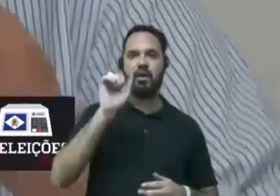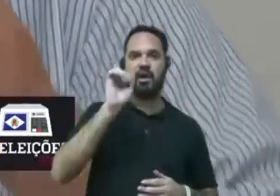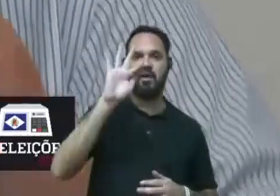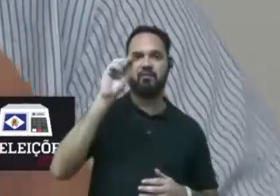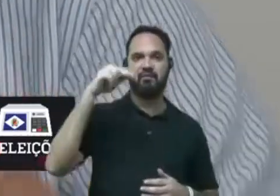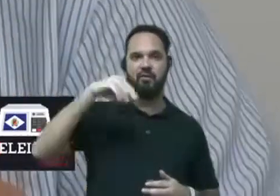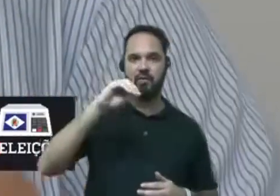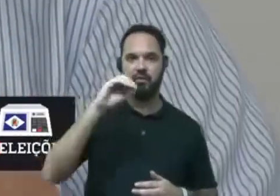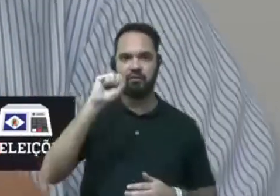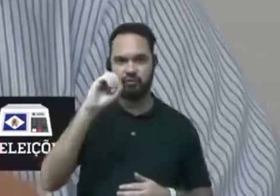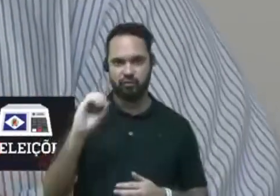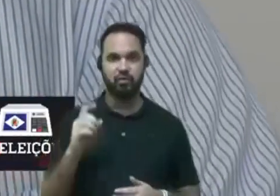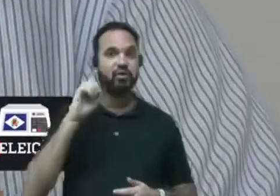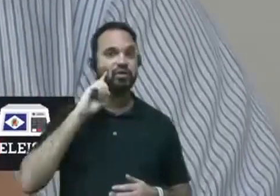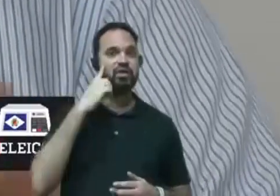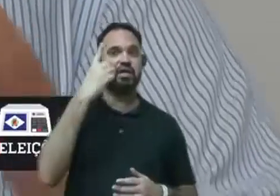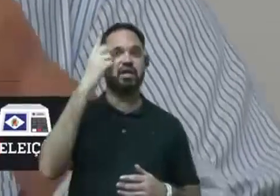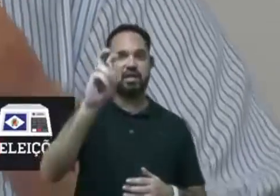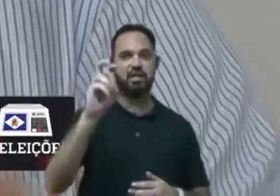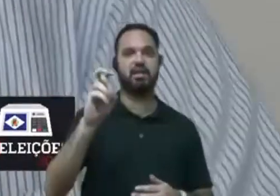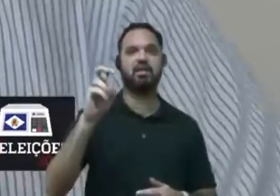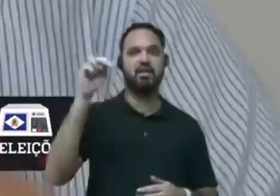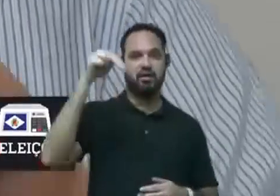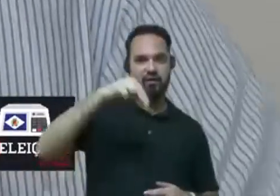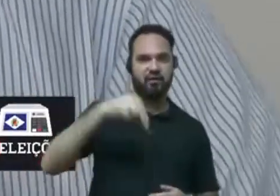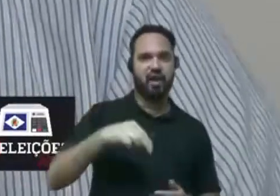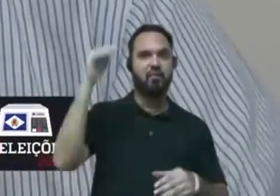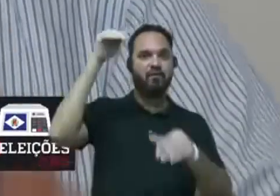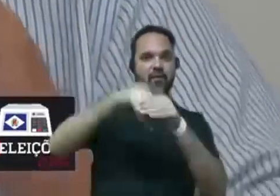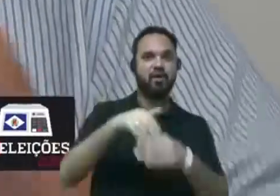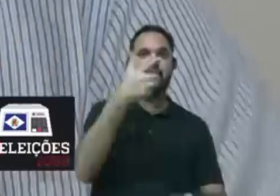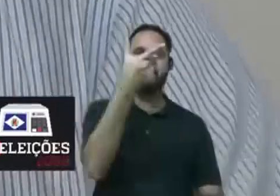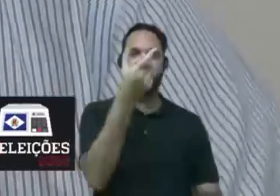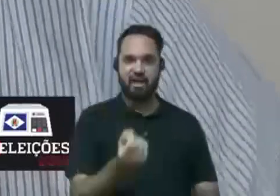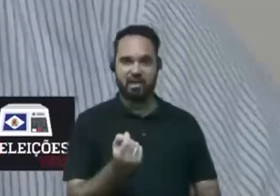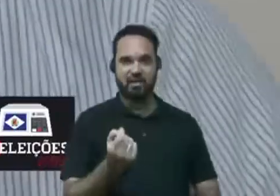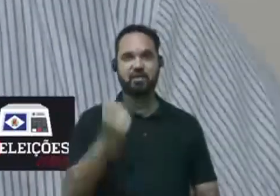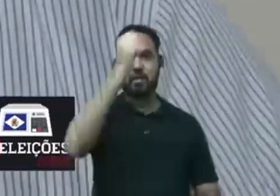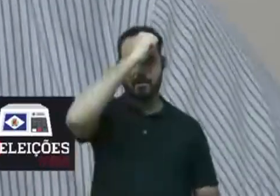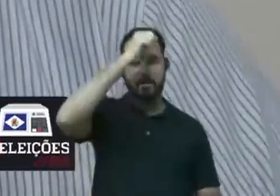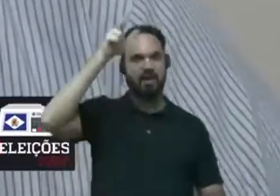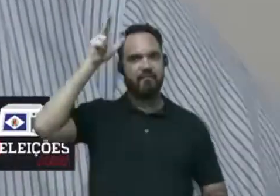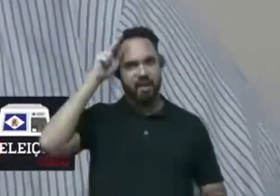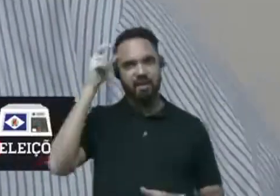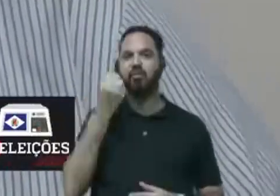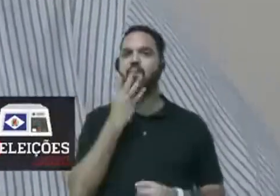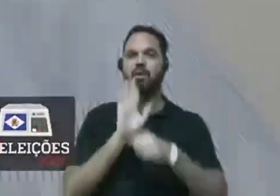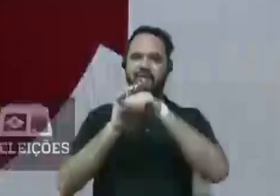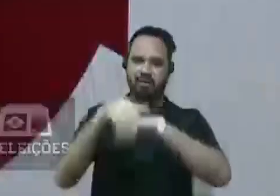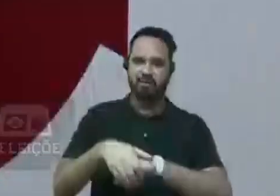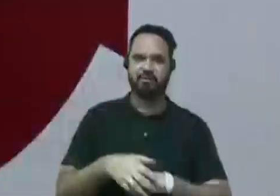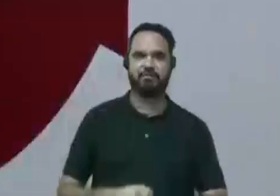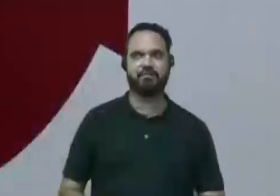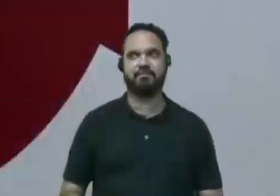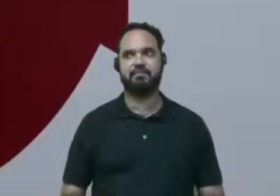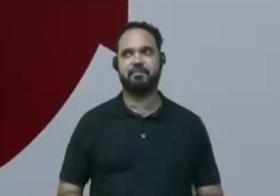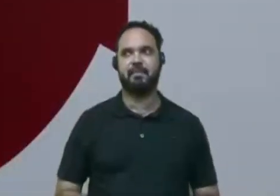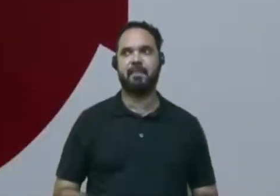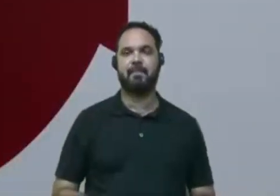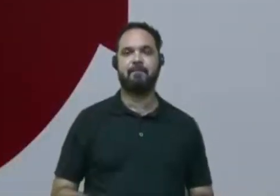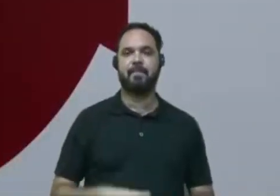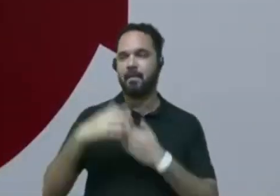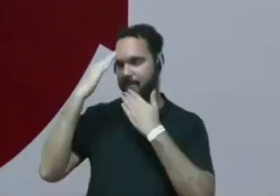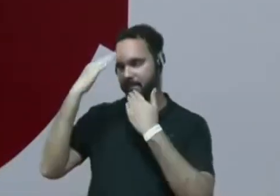Doutor Afonso dia Quinze de Novembro vote 20 para prefeito muito boa noite bom